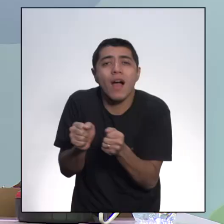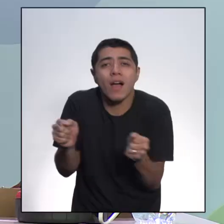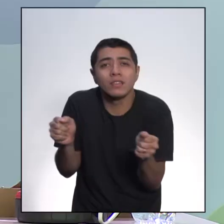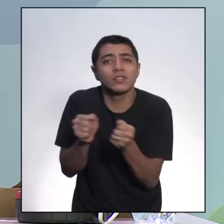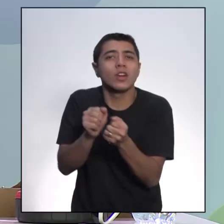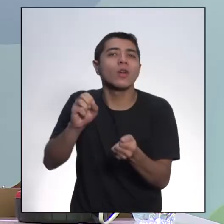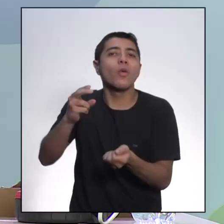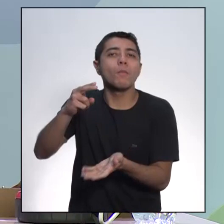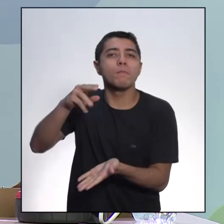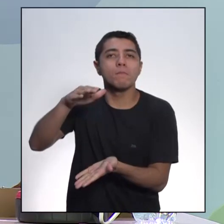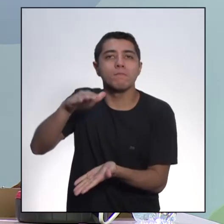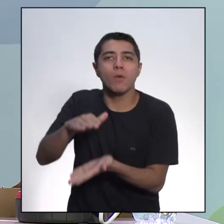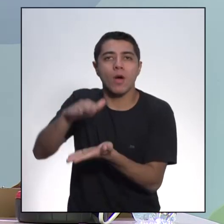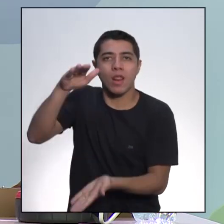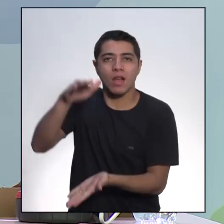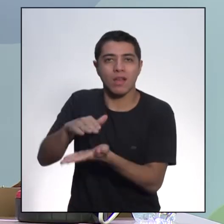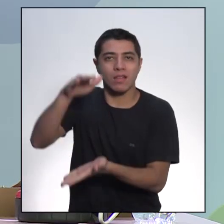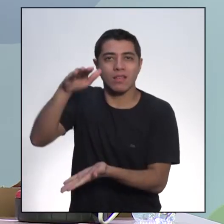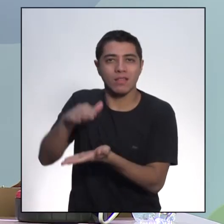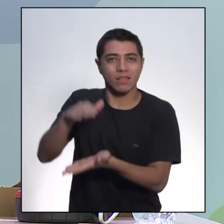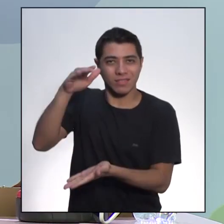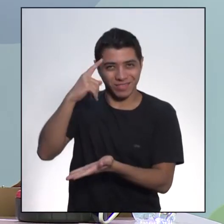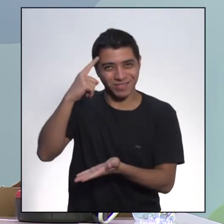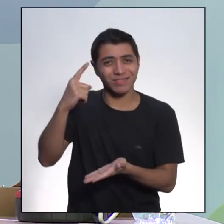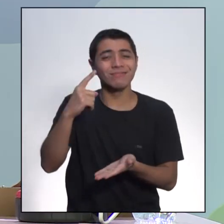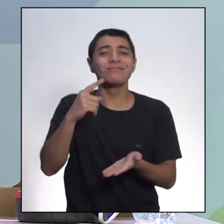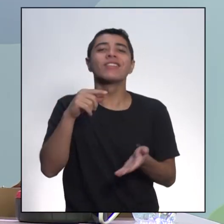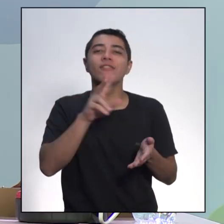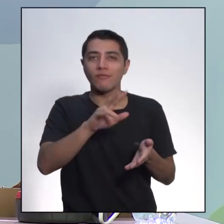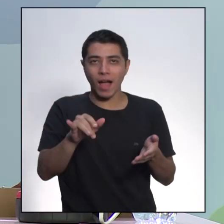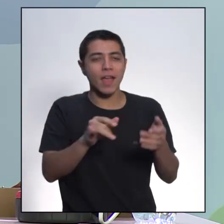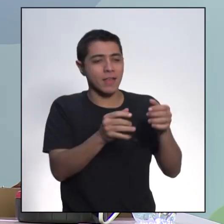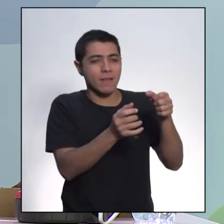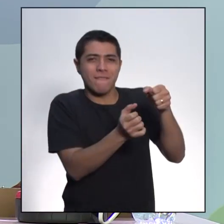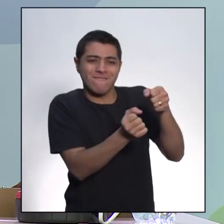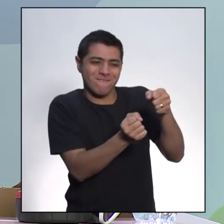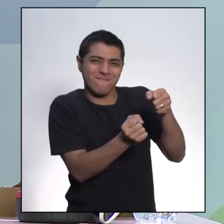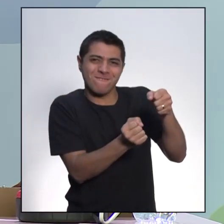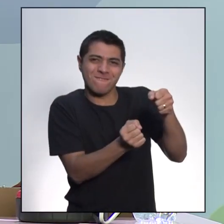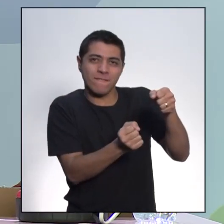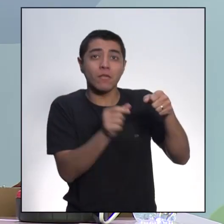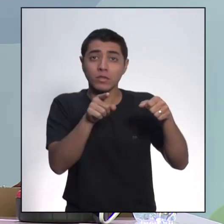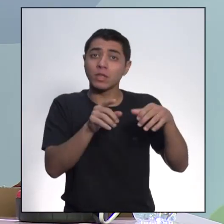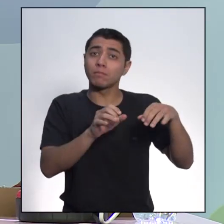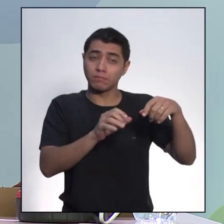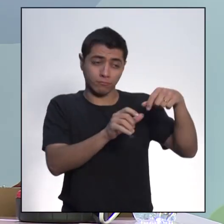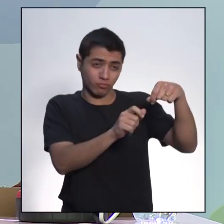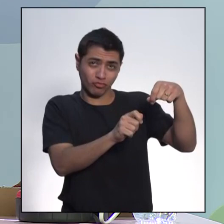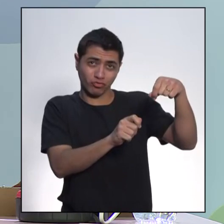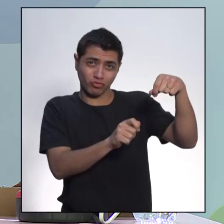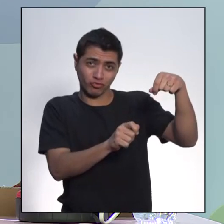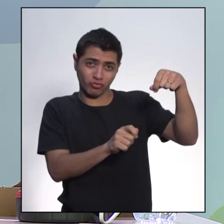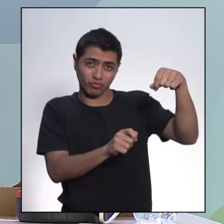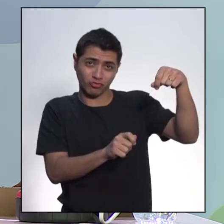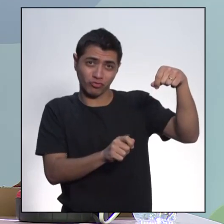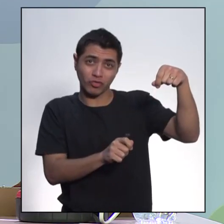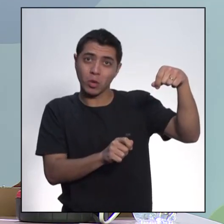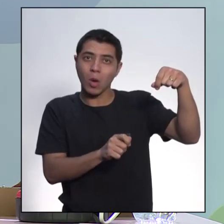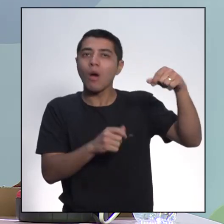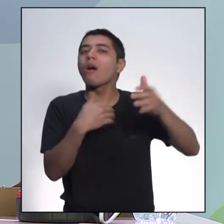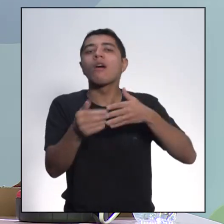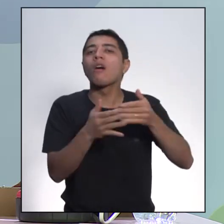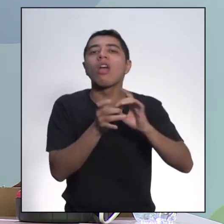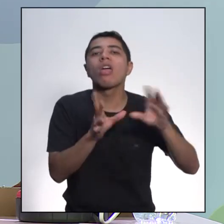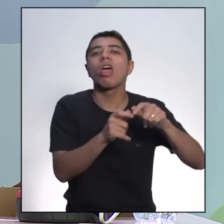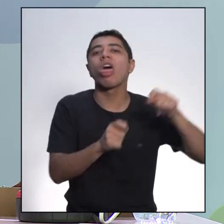deformação. Né? E a ideia é assim, ele vai deformar até um limite. Tá? Ele não vai deformar até onde eu